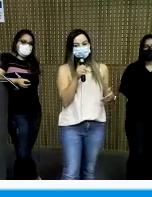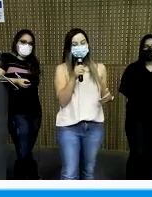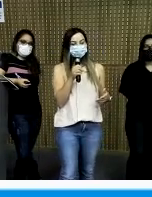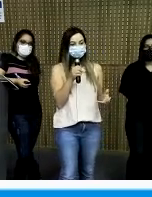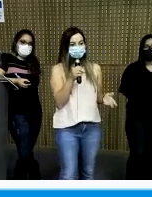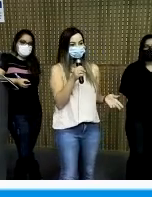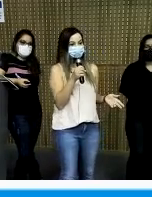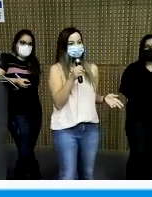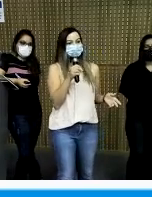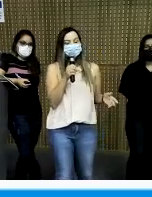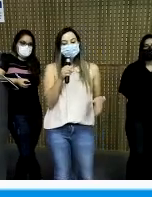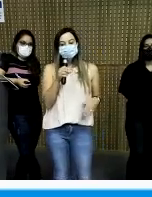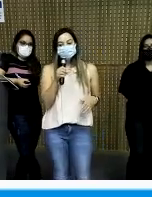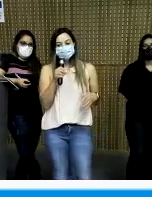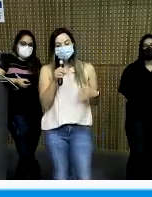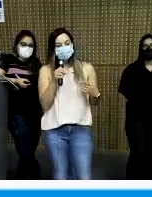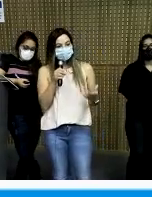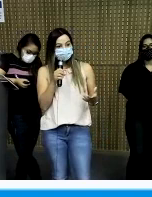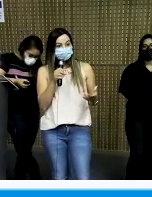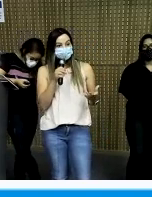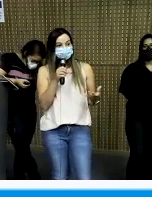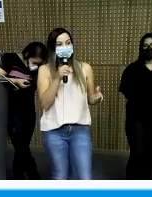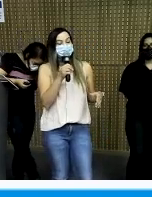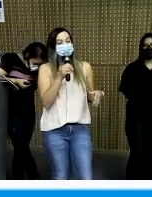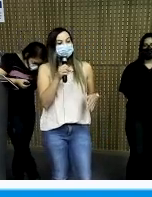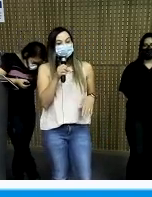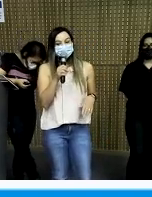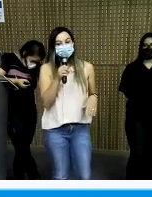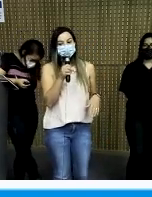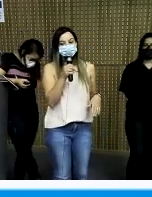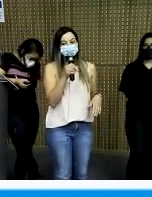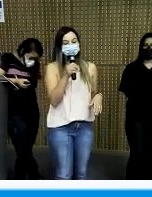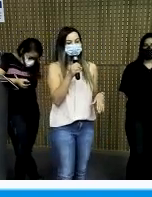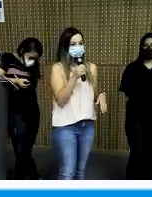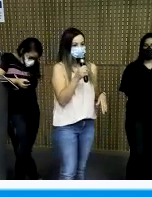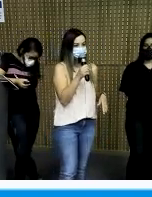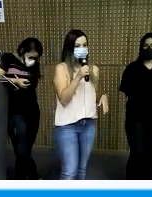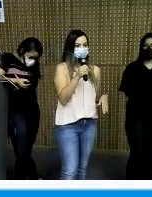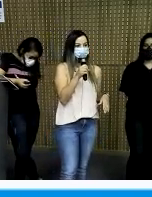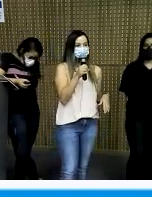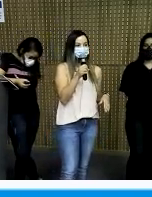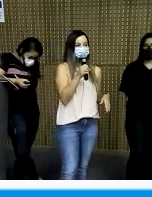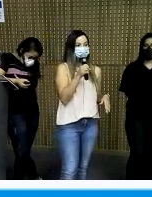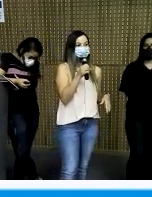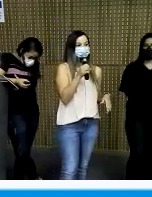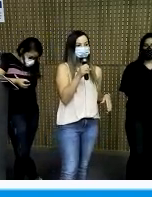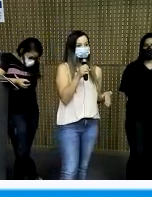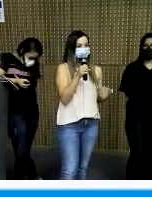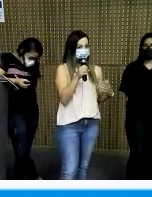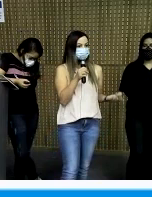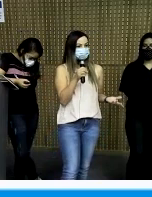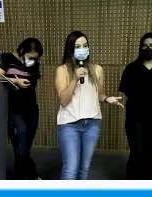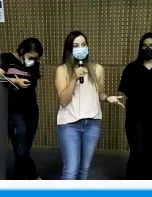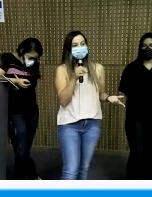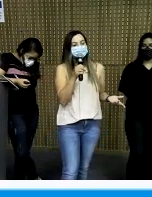pela odontóloga. Então, isso foi uma estratégia. E essa questão da digitação que eu falei, que a gente